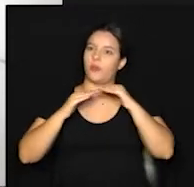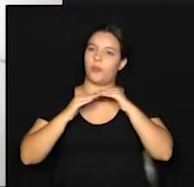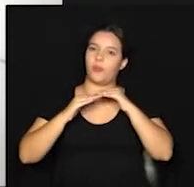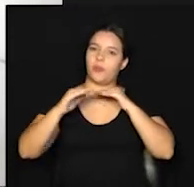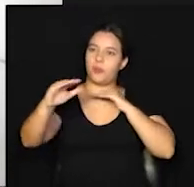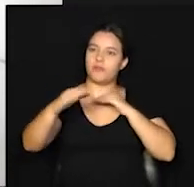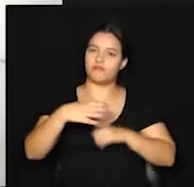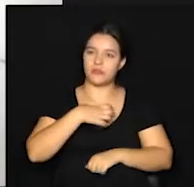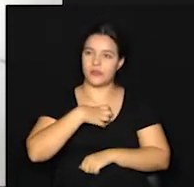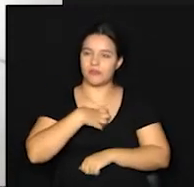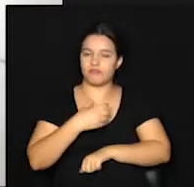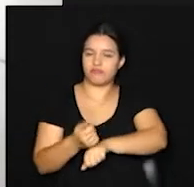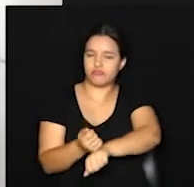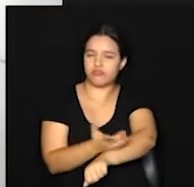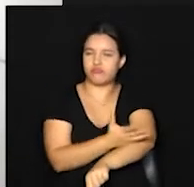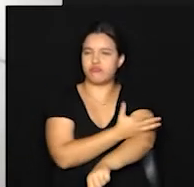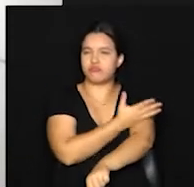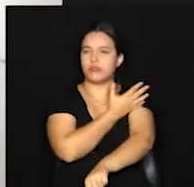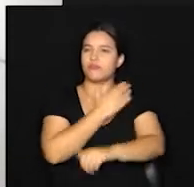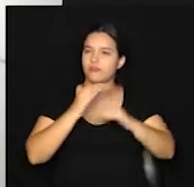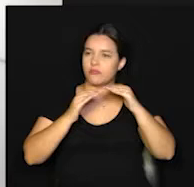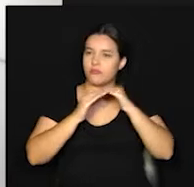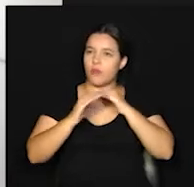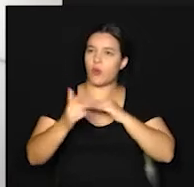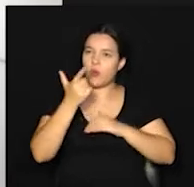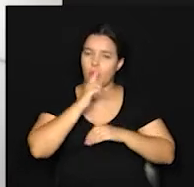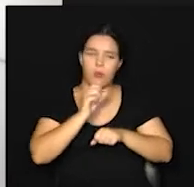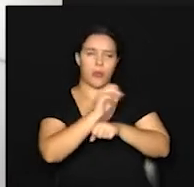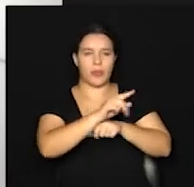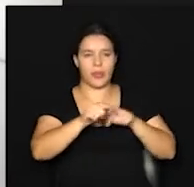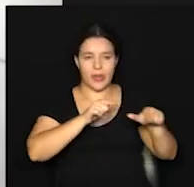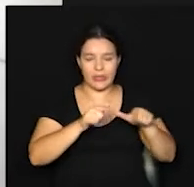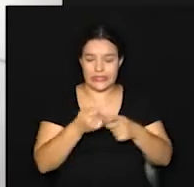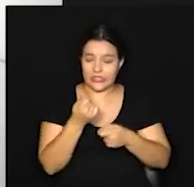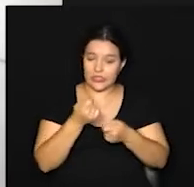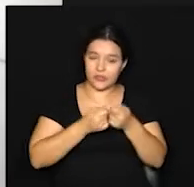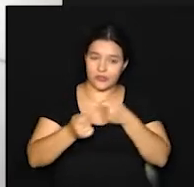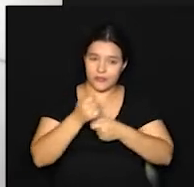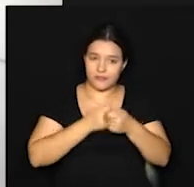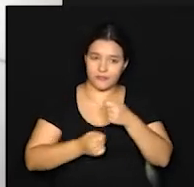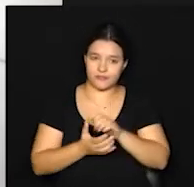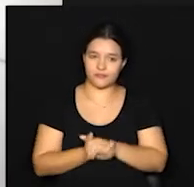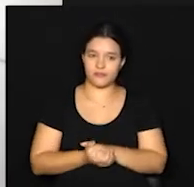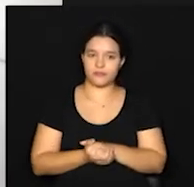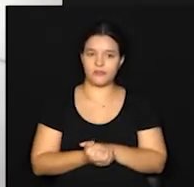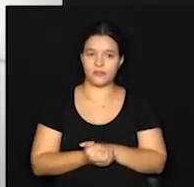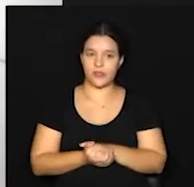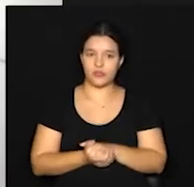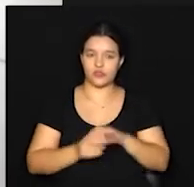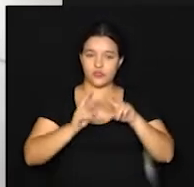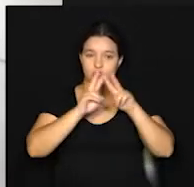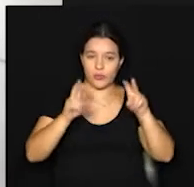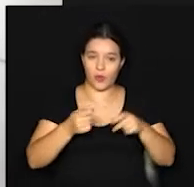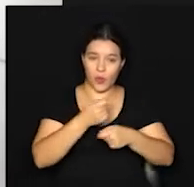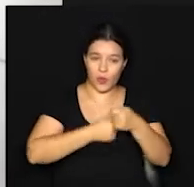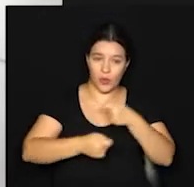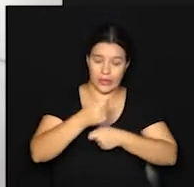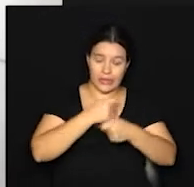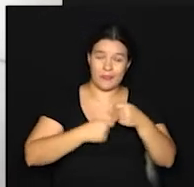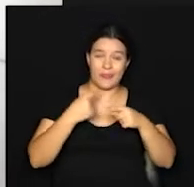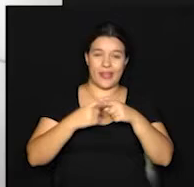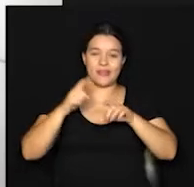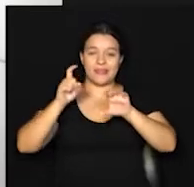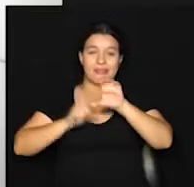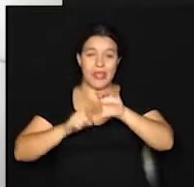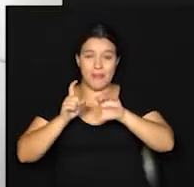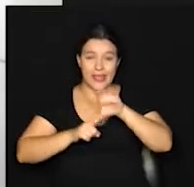tanto emocionalmente como economicamente, né? A questão econômica é muito importante. Eu fiz muita questão econômica Porque quando você depende de outra